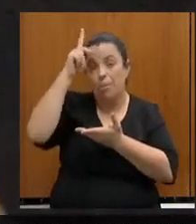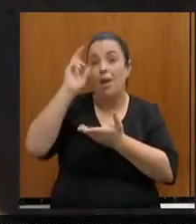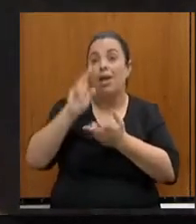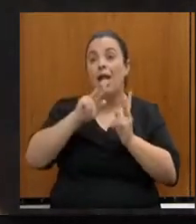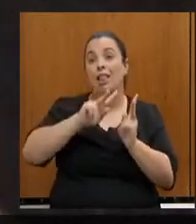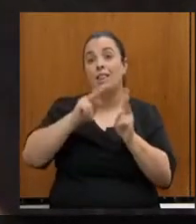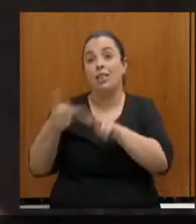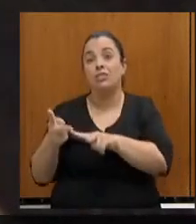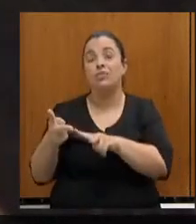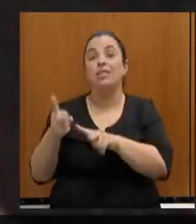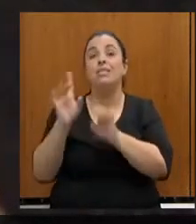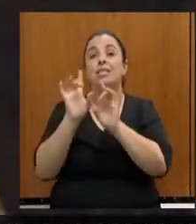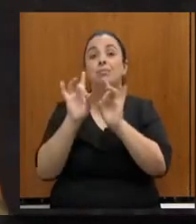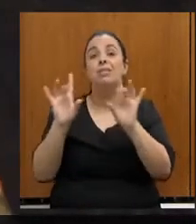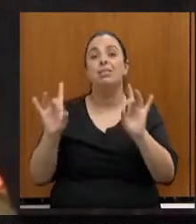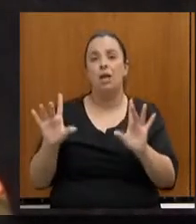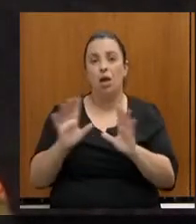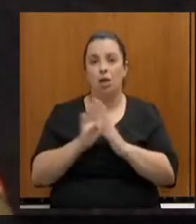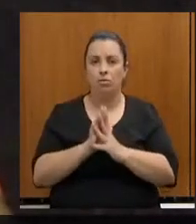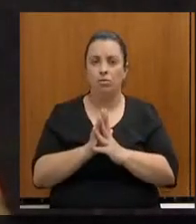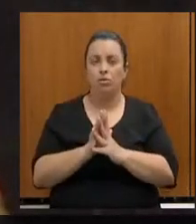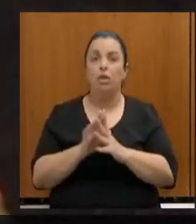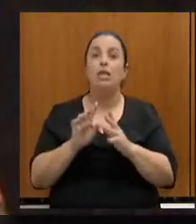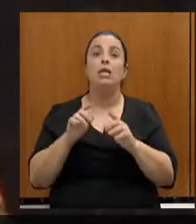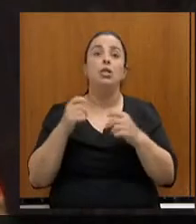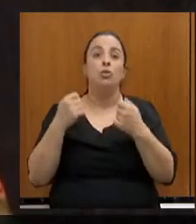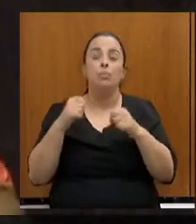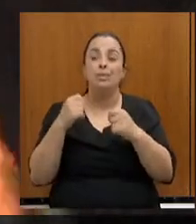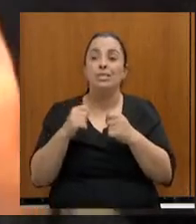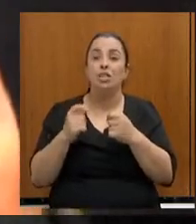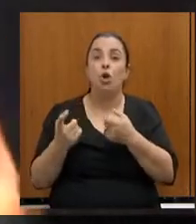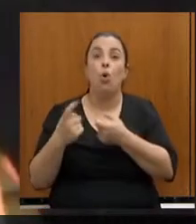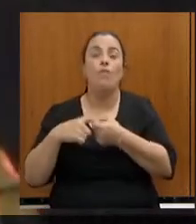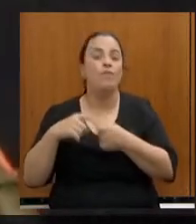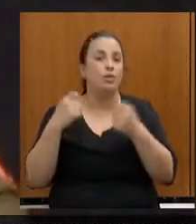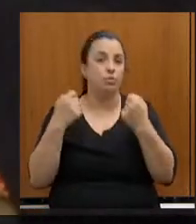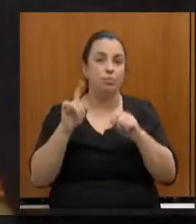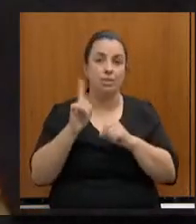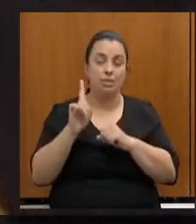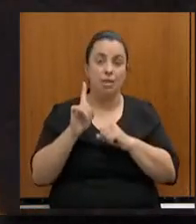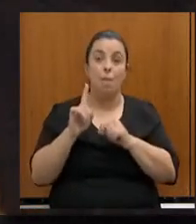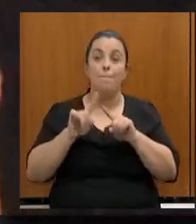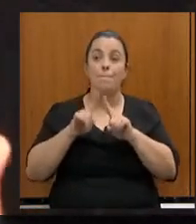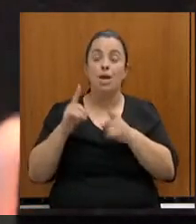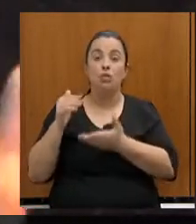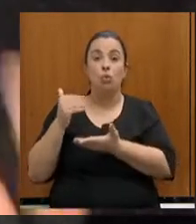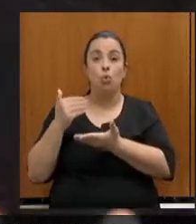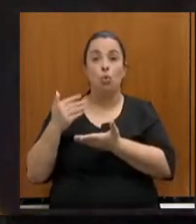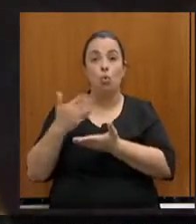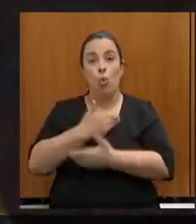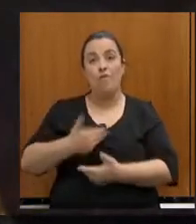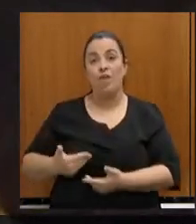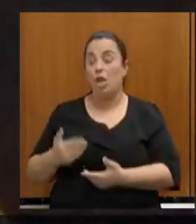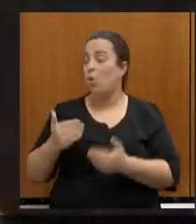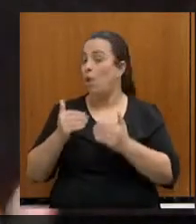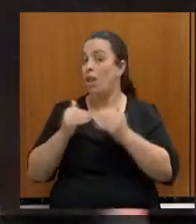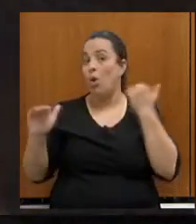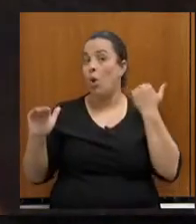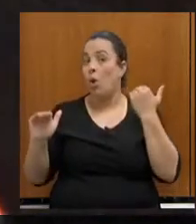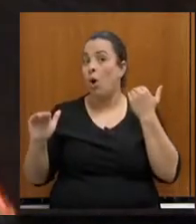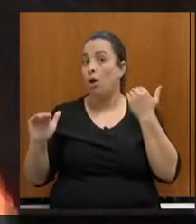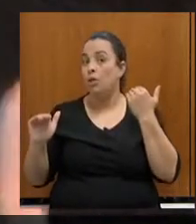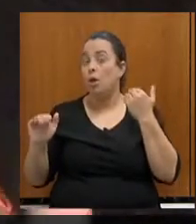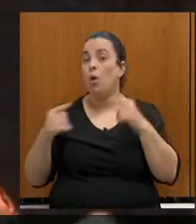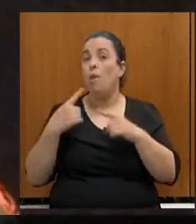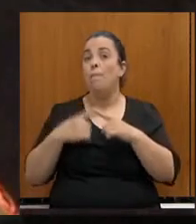transferência ou transferência especial tem necessidade de formulação do convite o que o governo não concorda porque tem é feio e